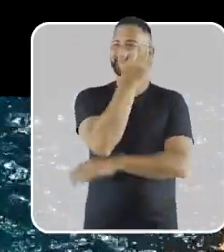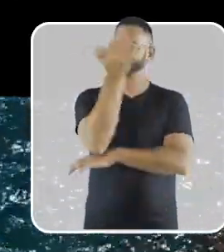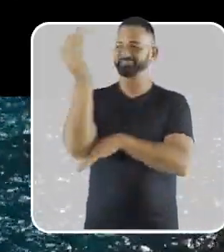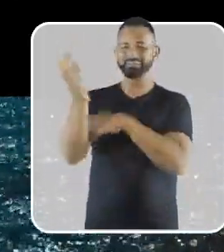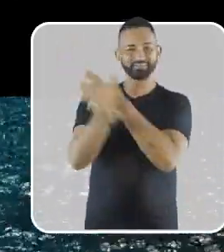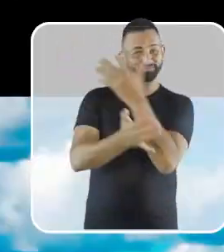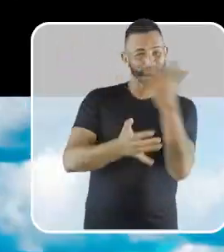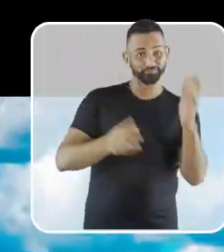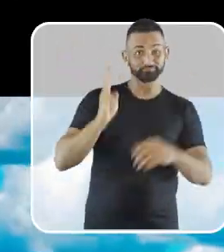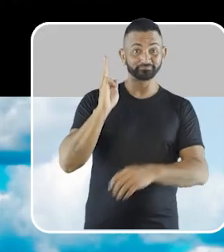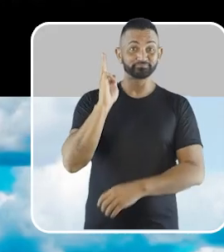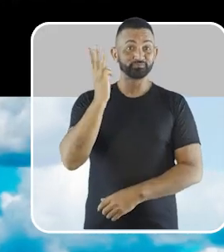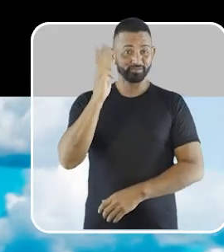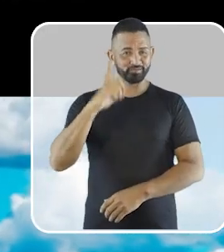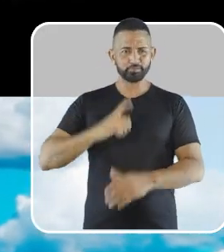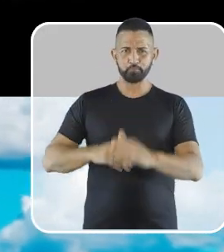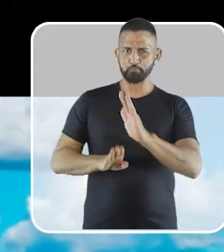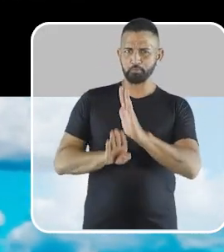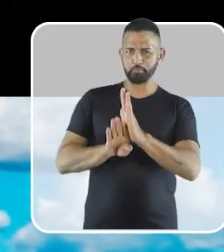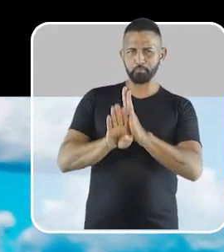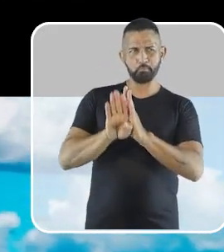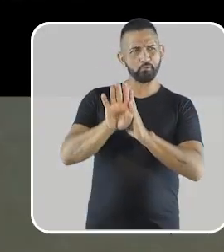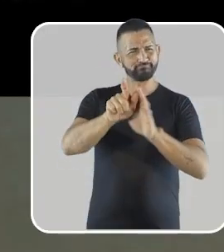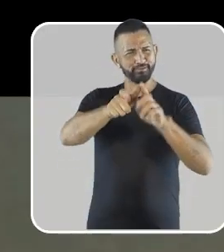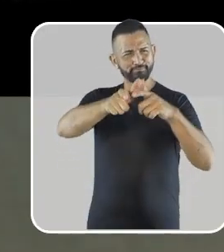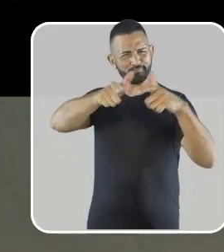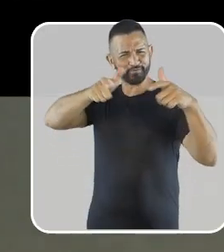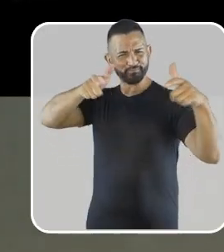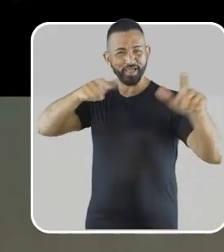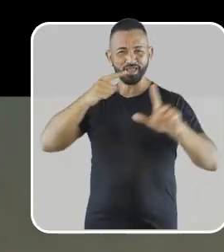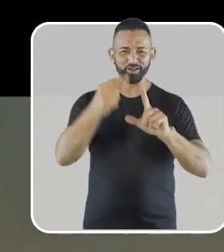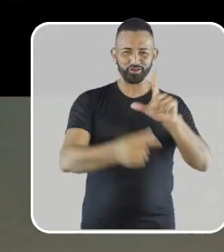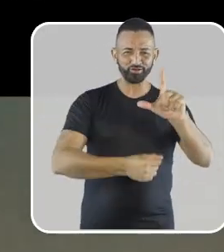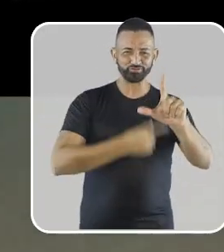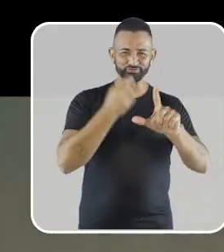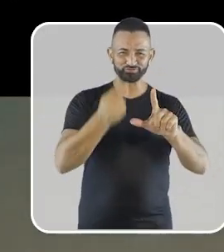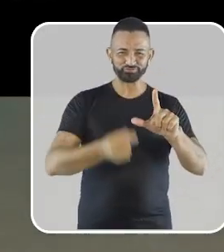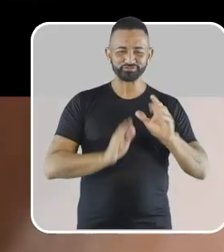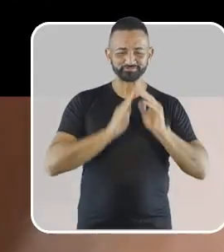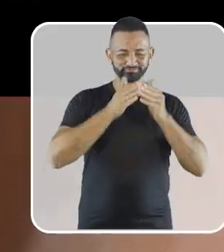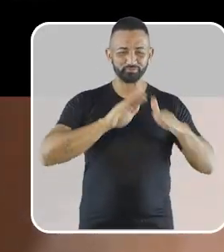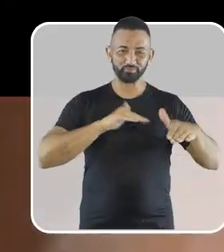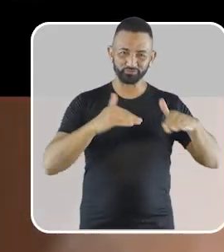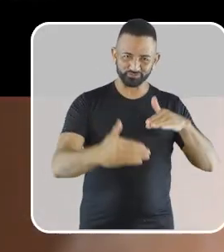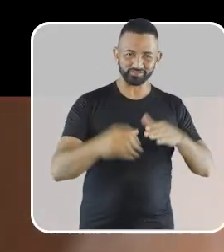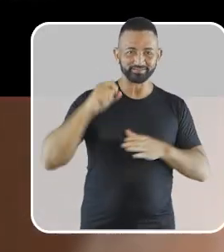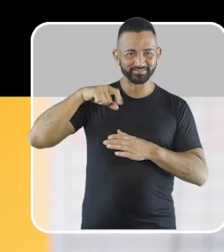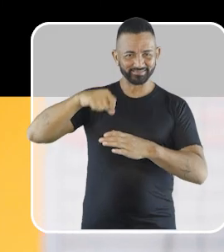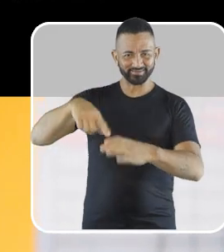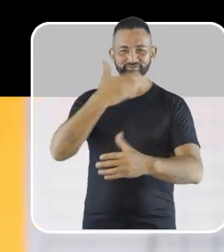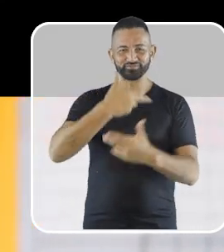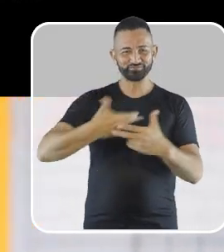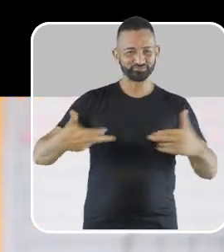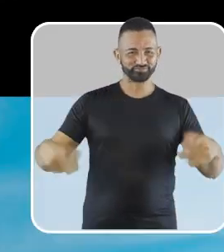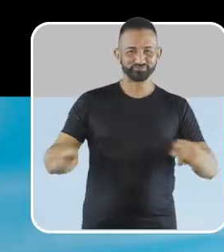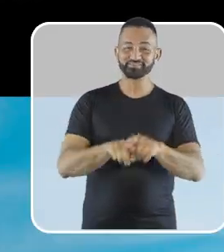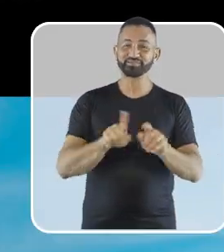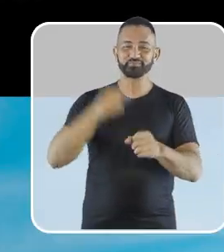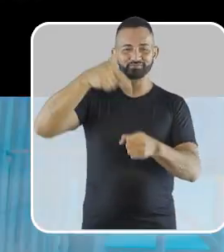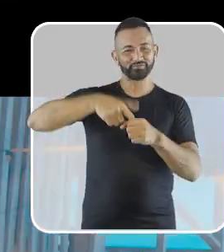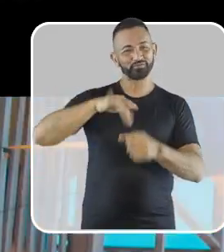natural. Maranhão está emergindo como um gigante nas áreas de logística portuária, produção de grãos,